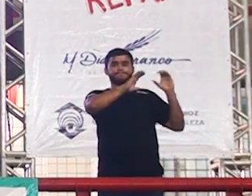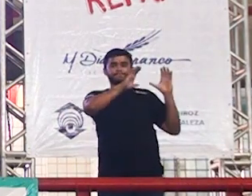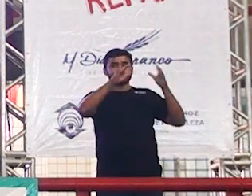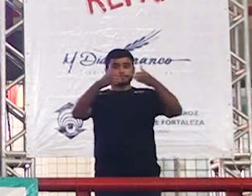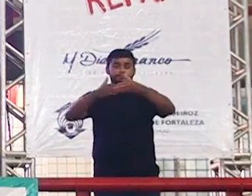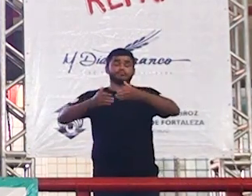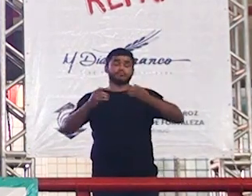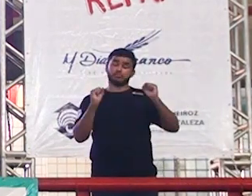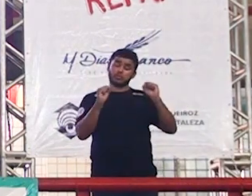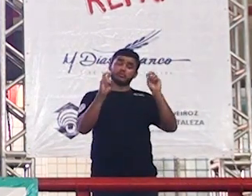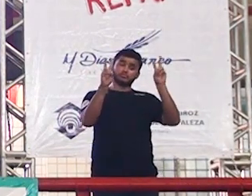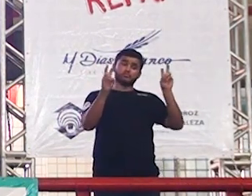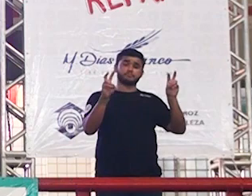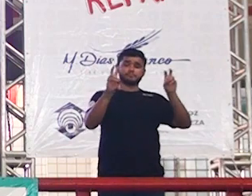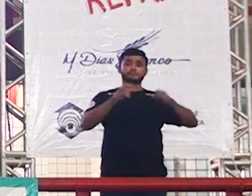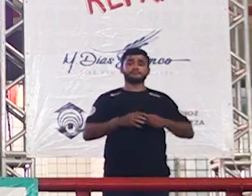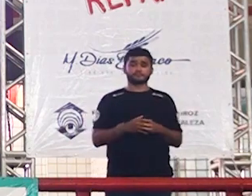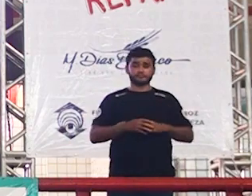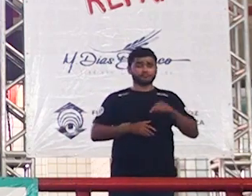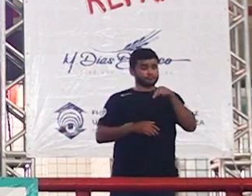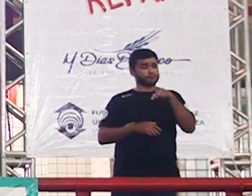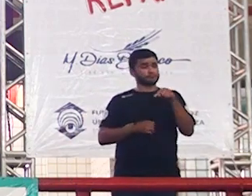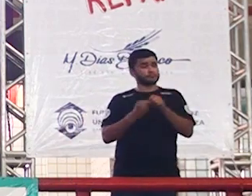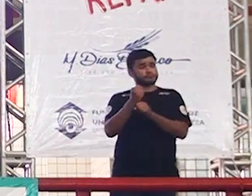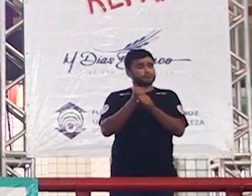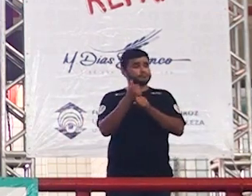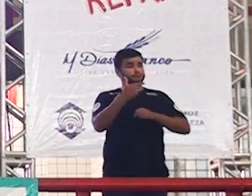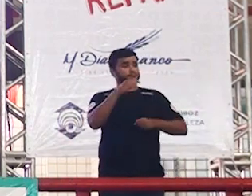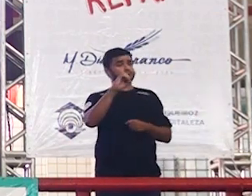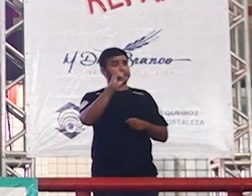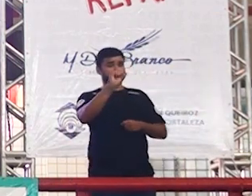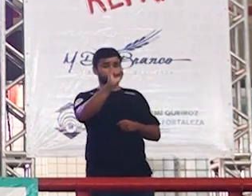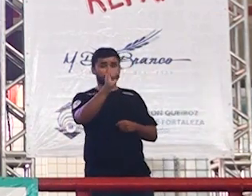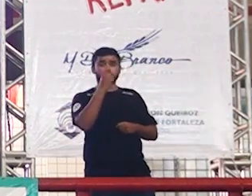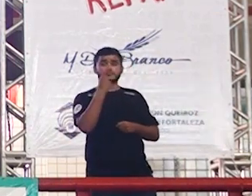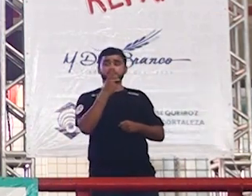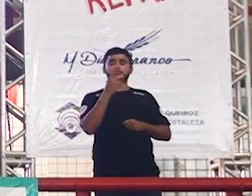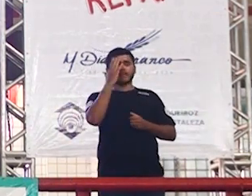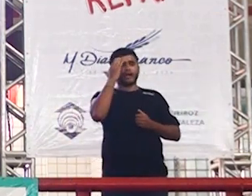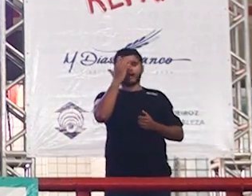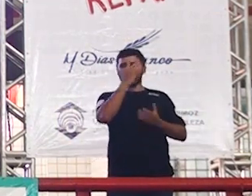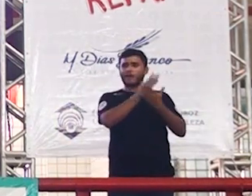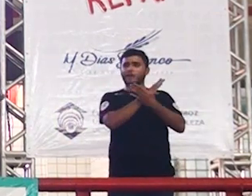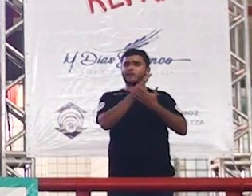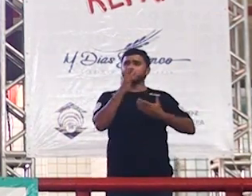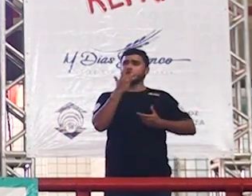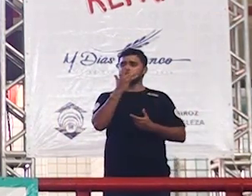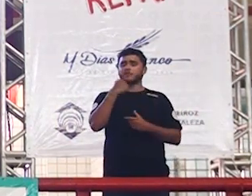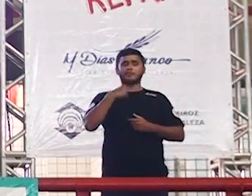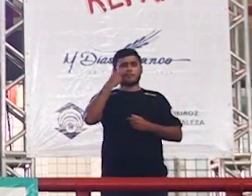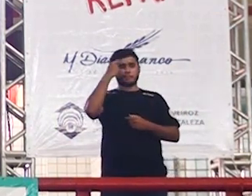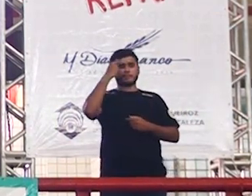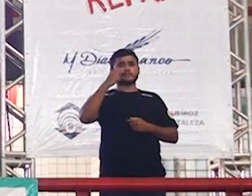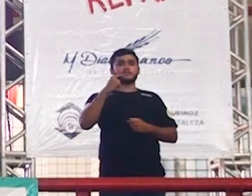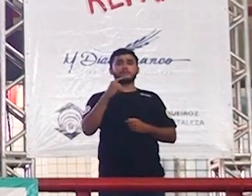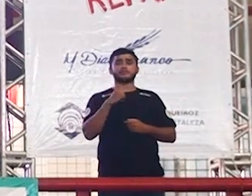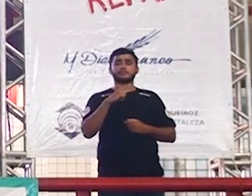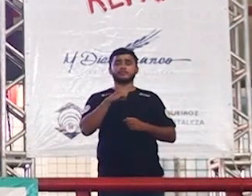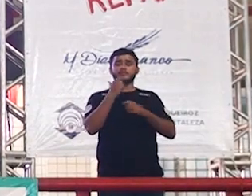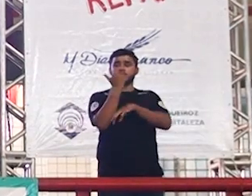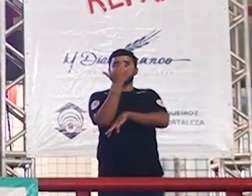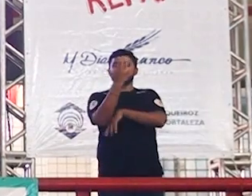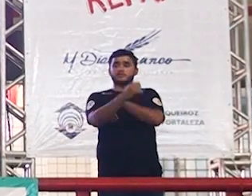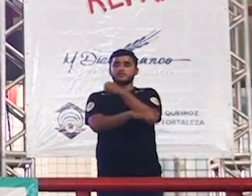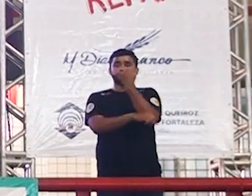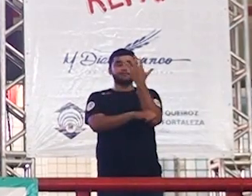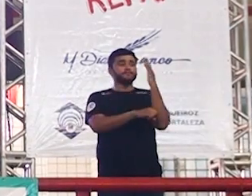tema. E o que é pior, a galera nem se toca que o evento que aconteceu este ano sobre meio